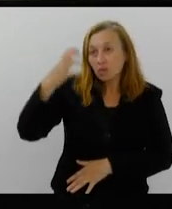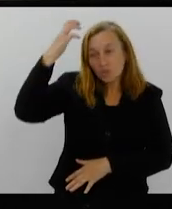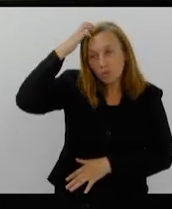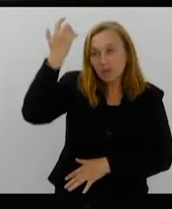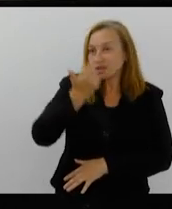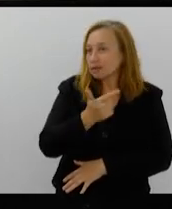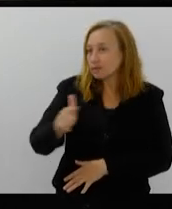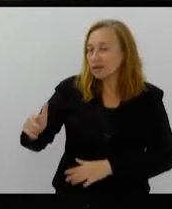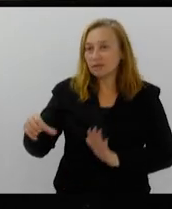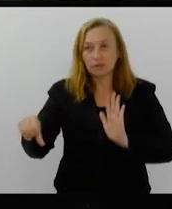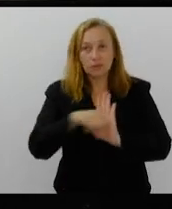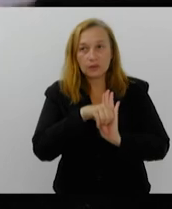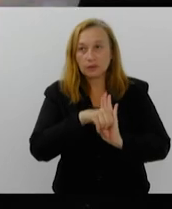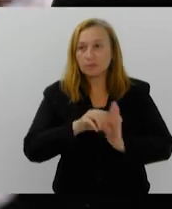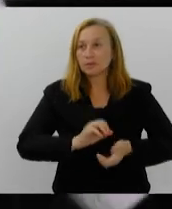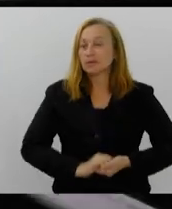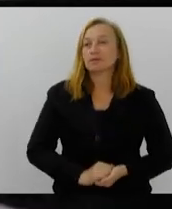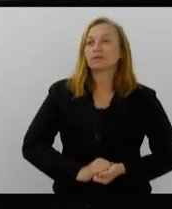crime.